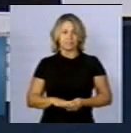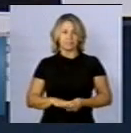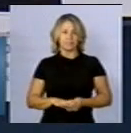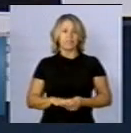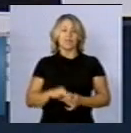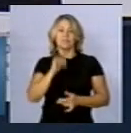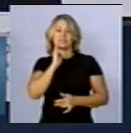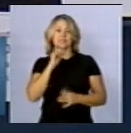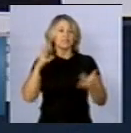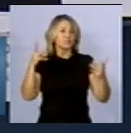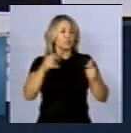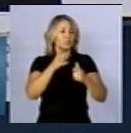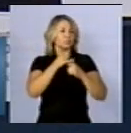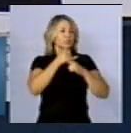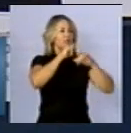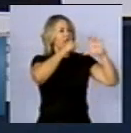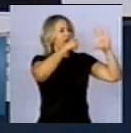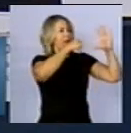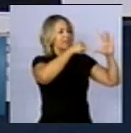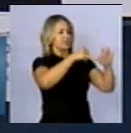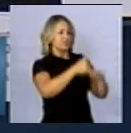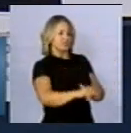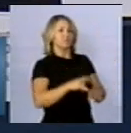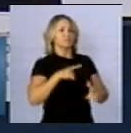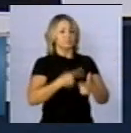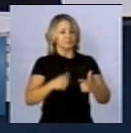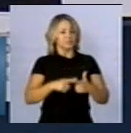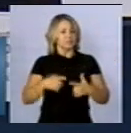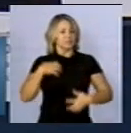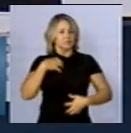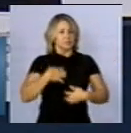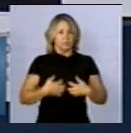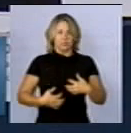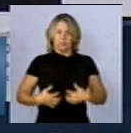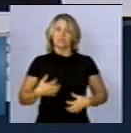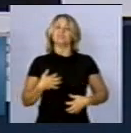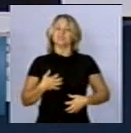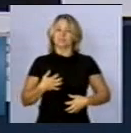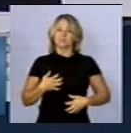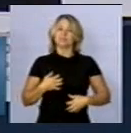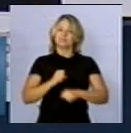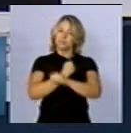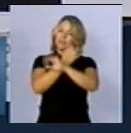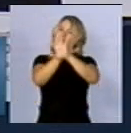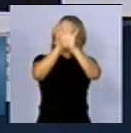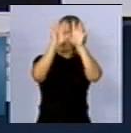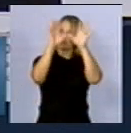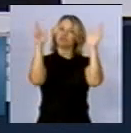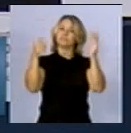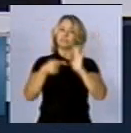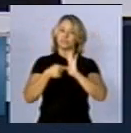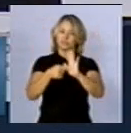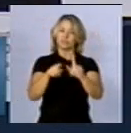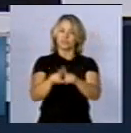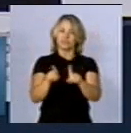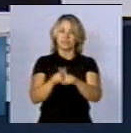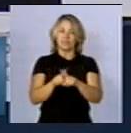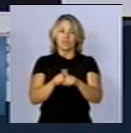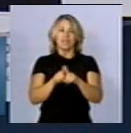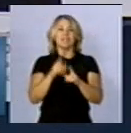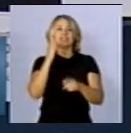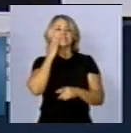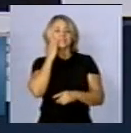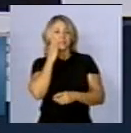que toda a radiação produz efeitos no organismo Eu acho que isso ficou absolutamente Claro e que a verificação